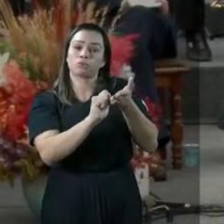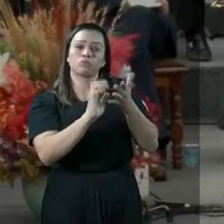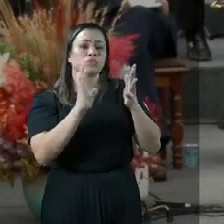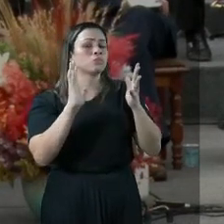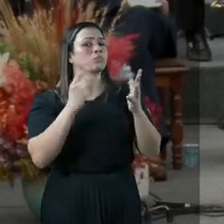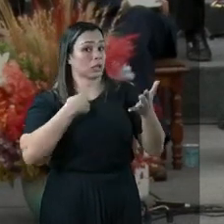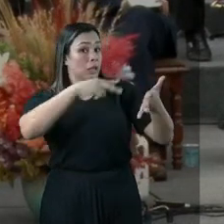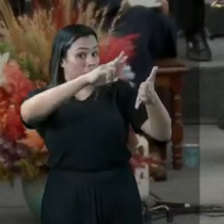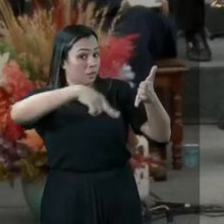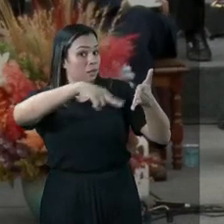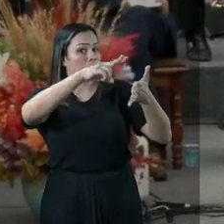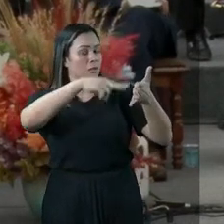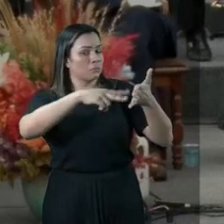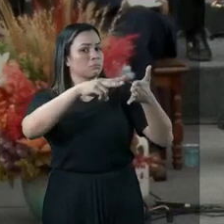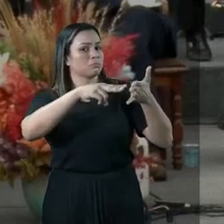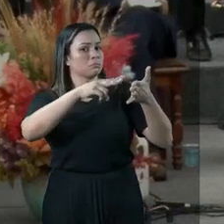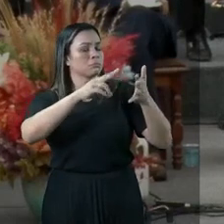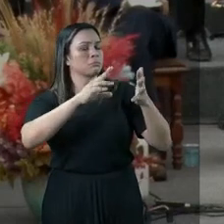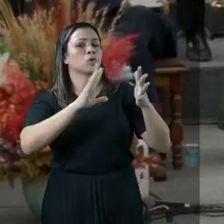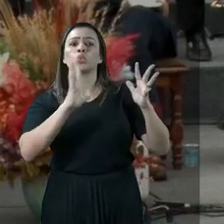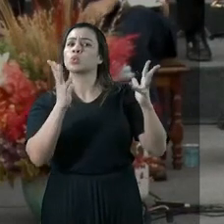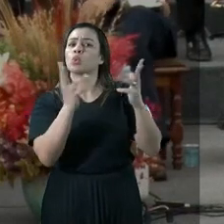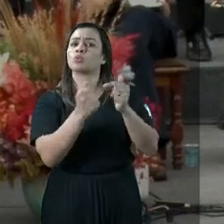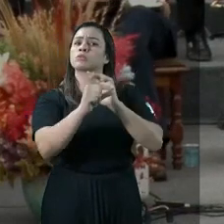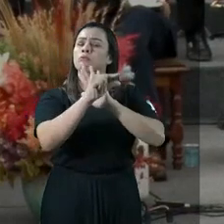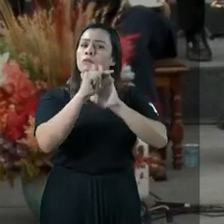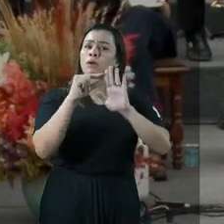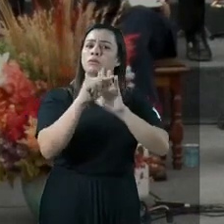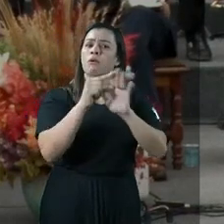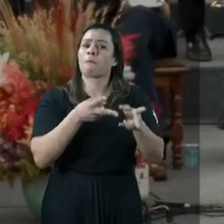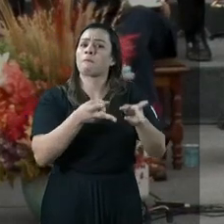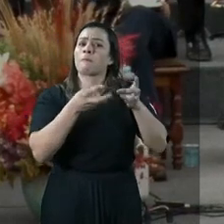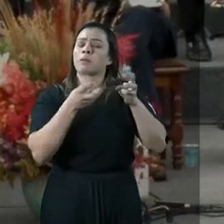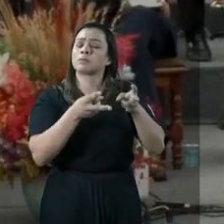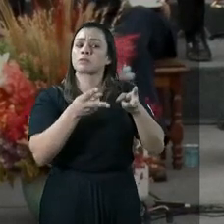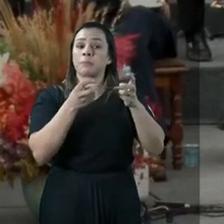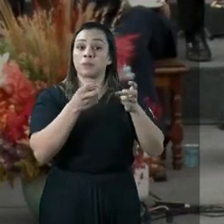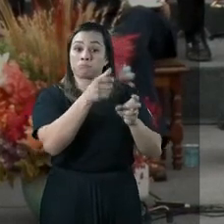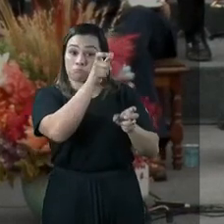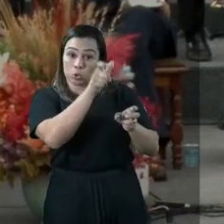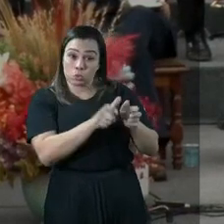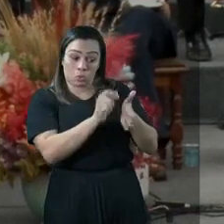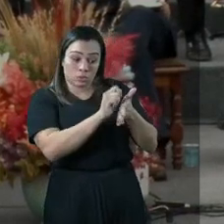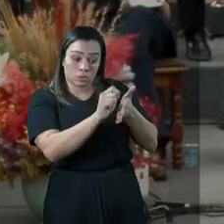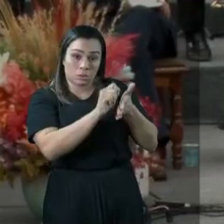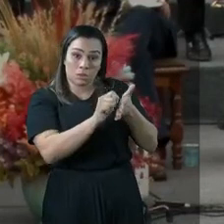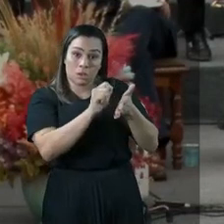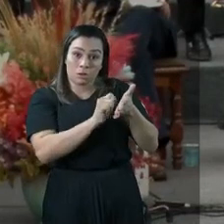Deus através da expressão de adorador, mas também tem impresso